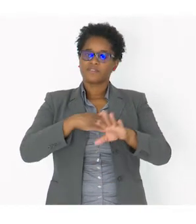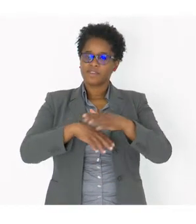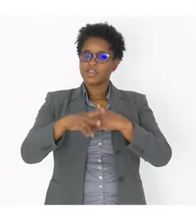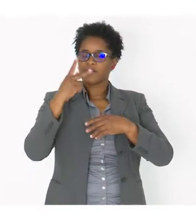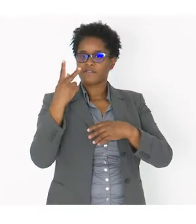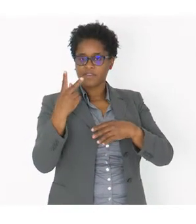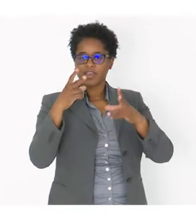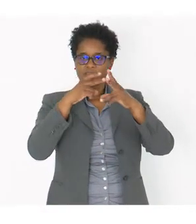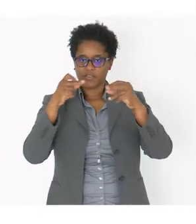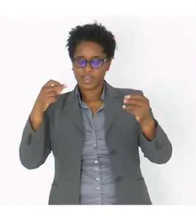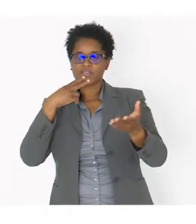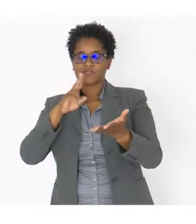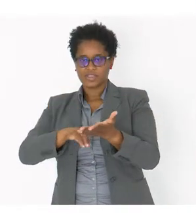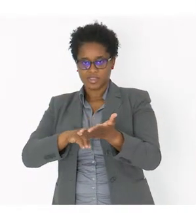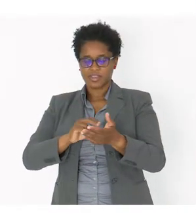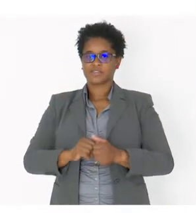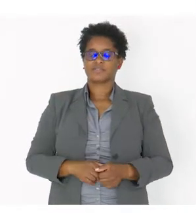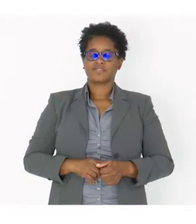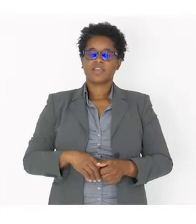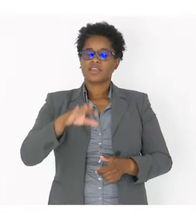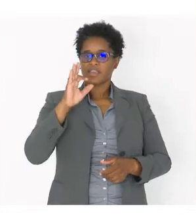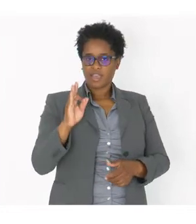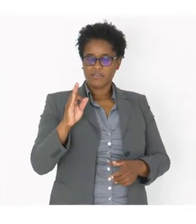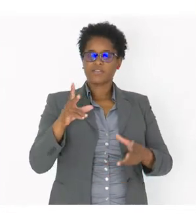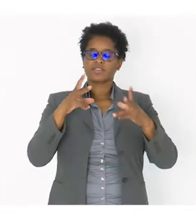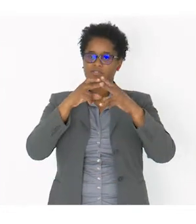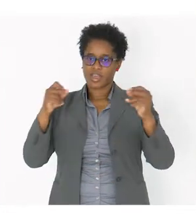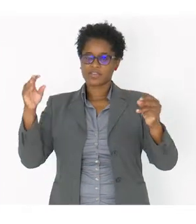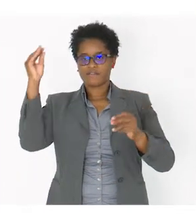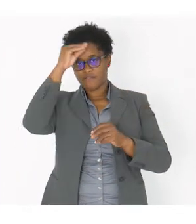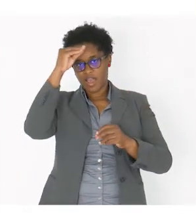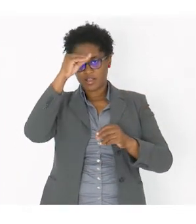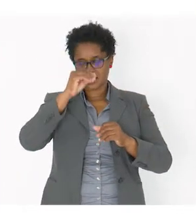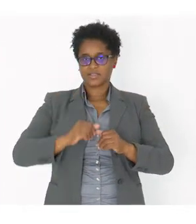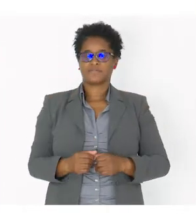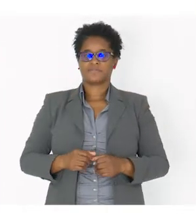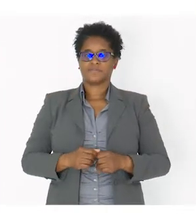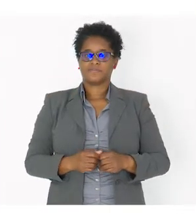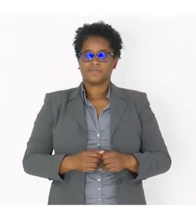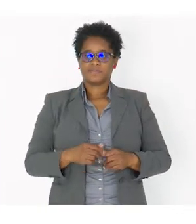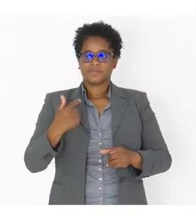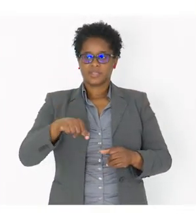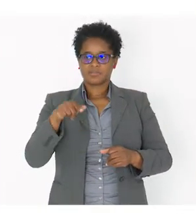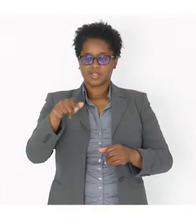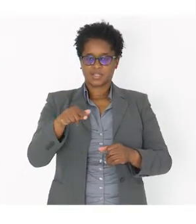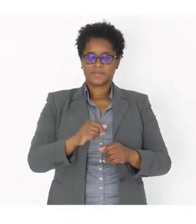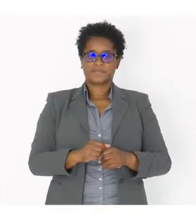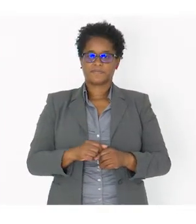Coloquem V nas frases verdadeiras e F nas frases falsas. Temos